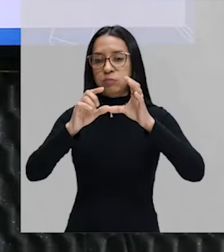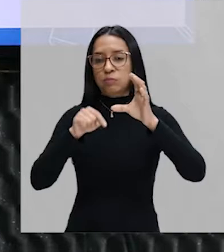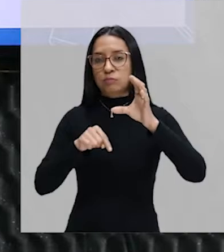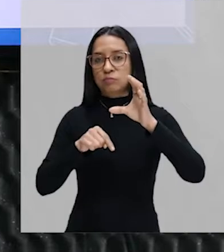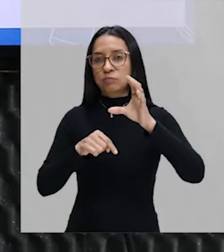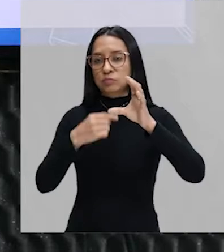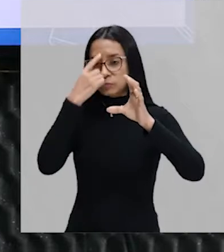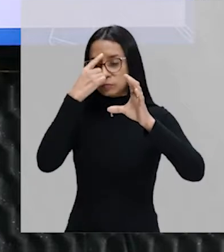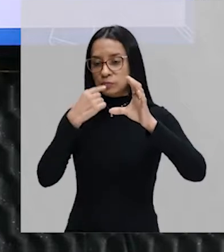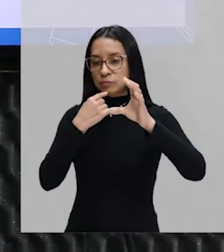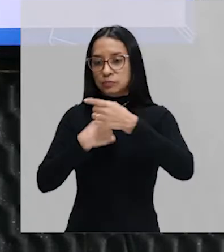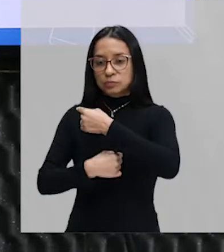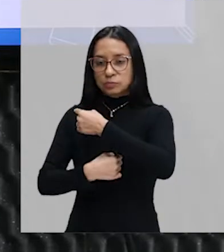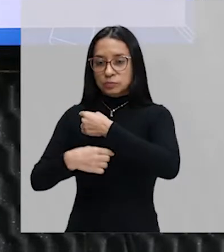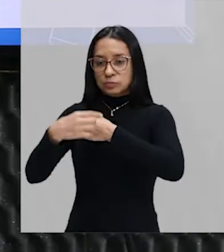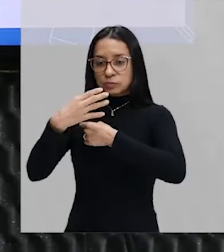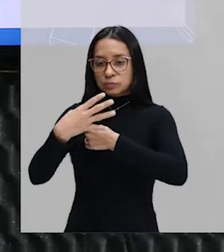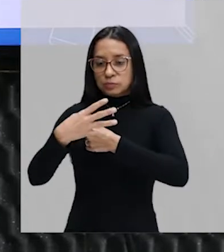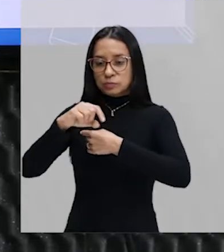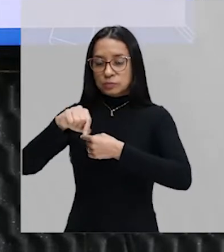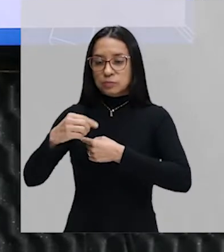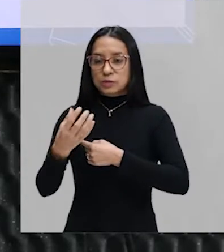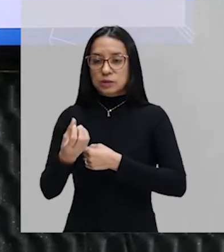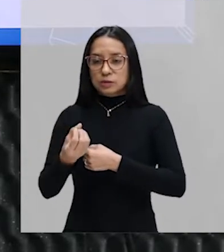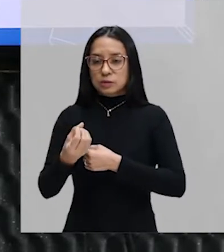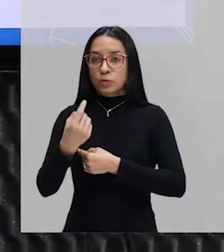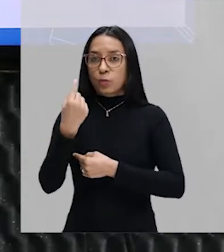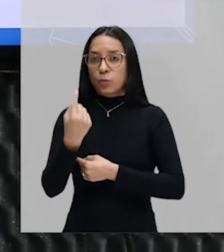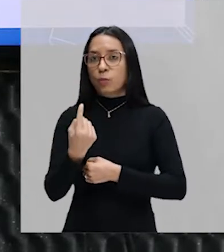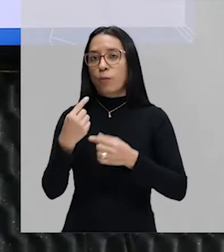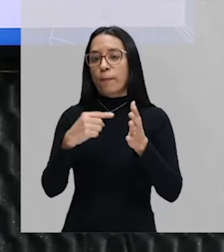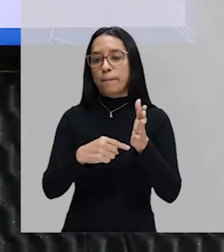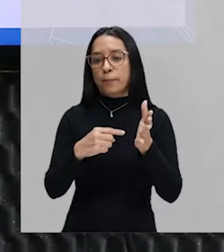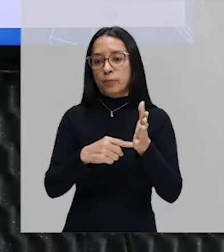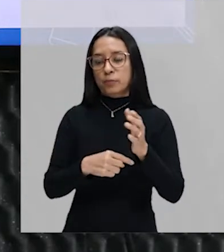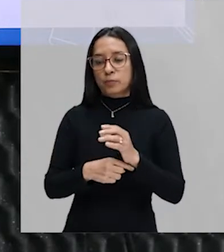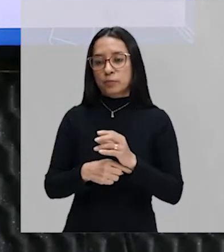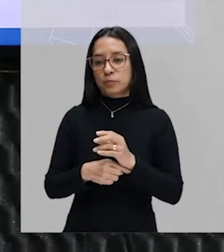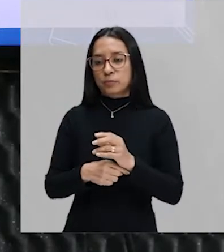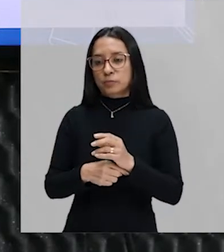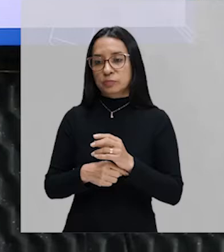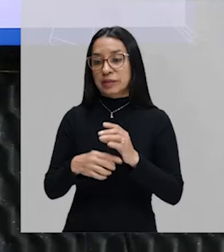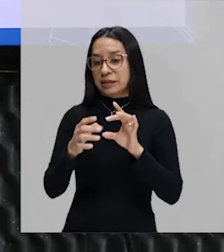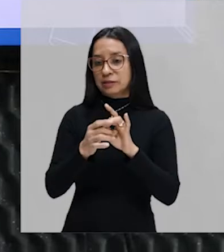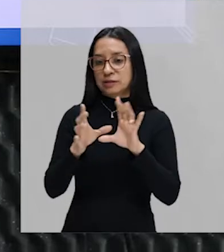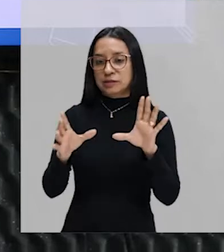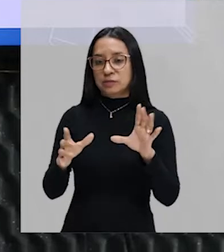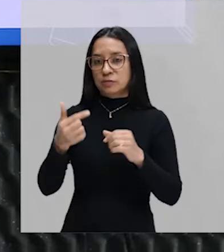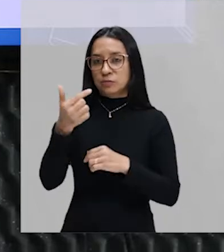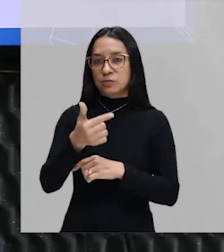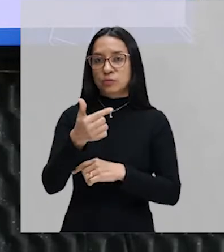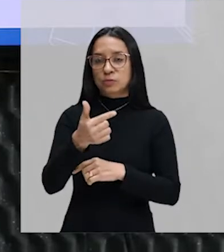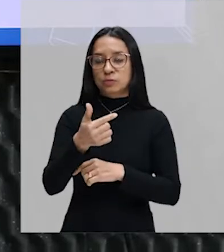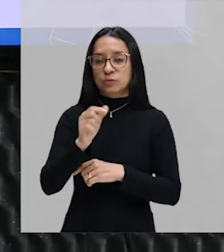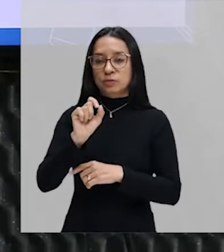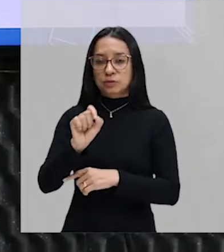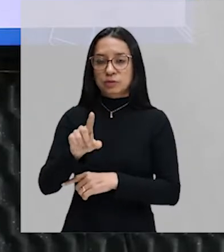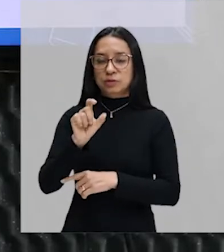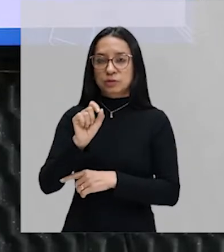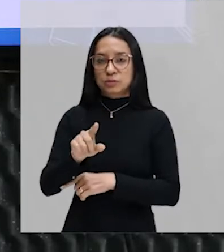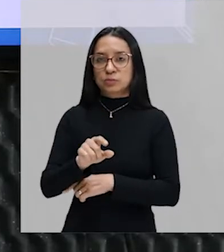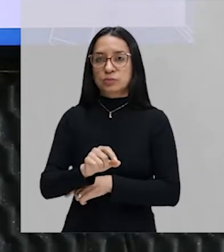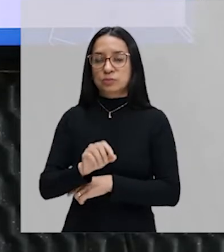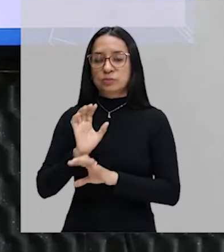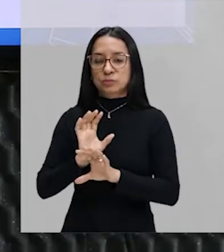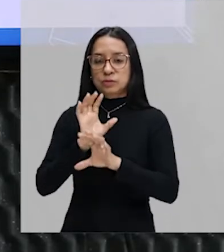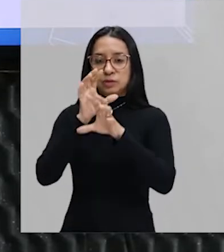metros? 4,60. Arremesso de 1 ponto. É o lance livre. Ó, o número 2 aí, ó, de azul. Um